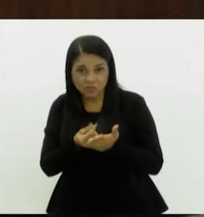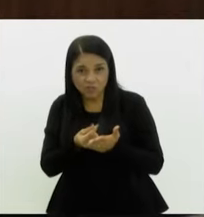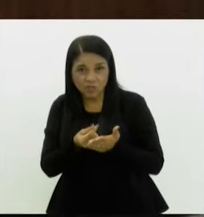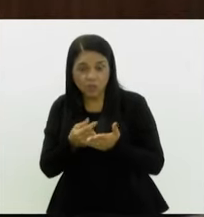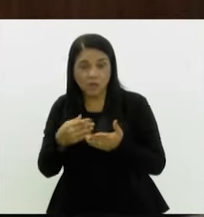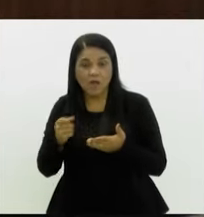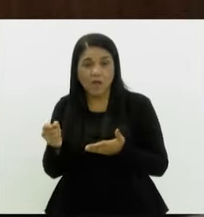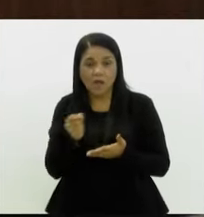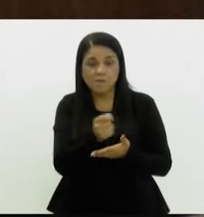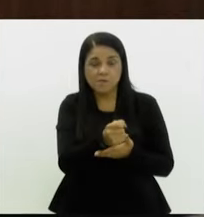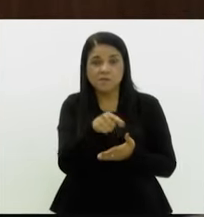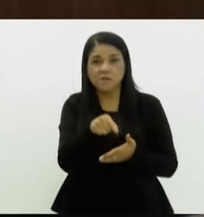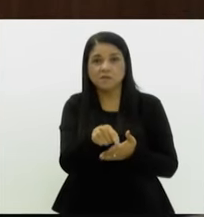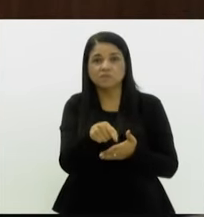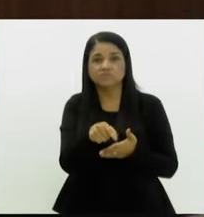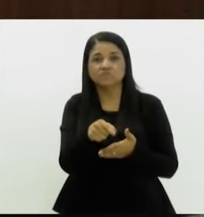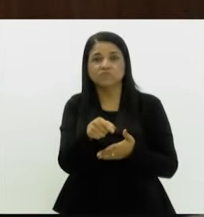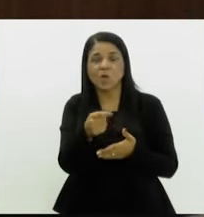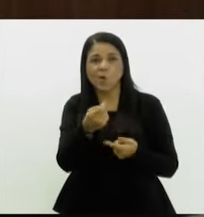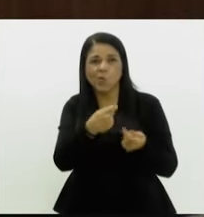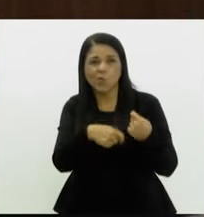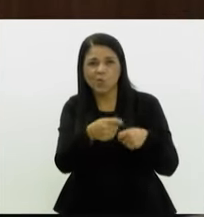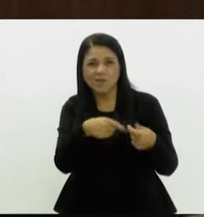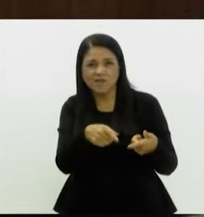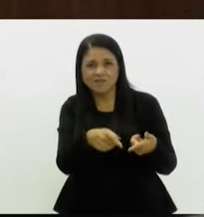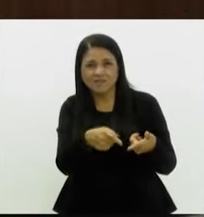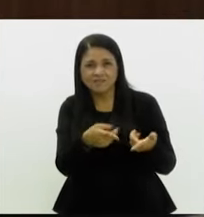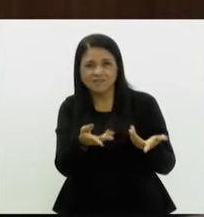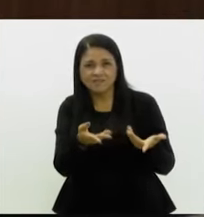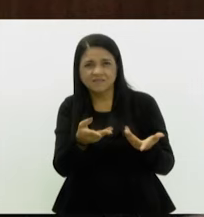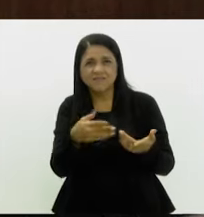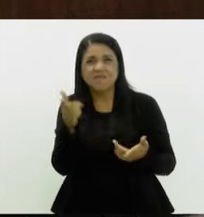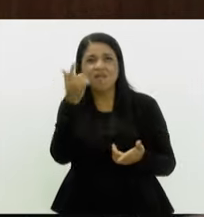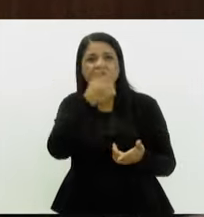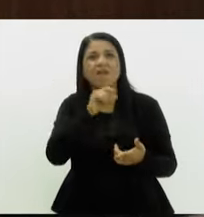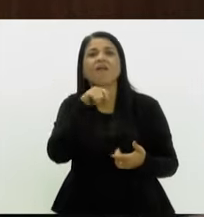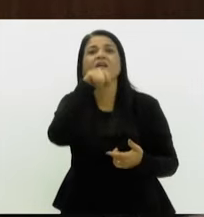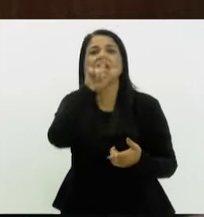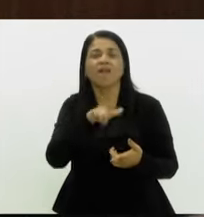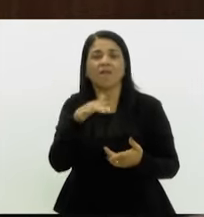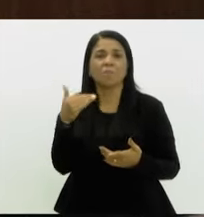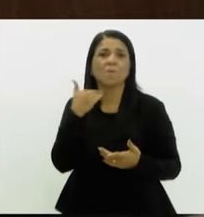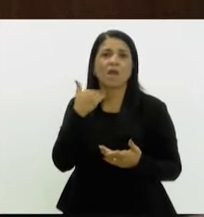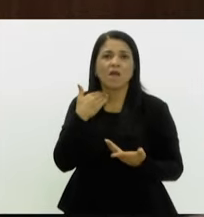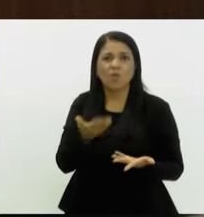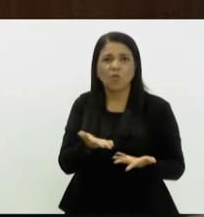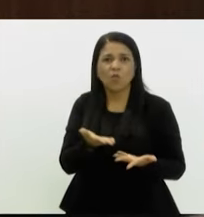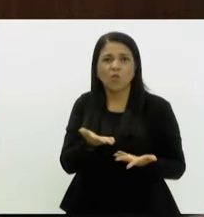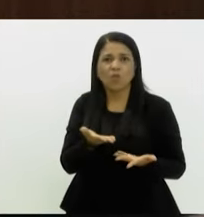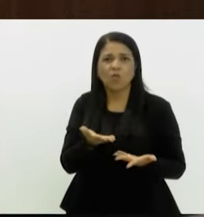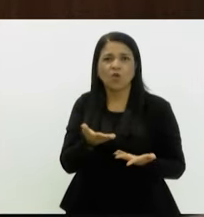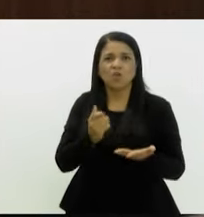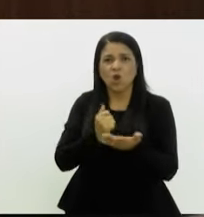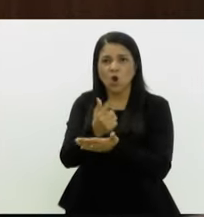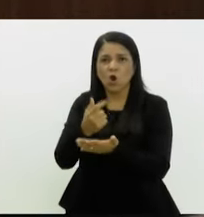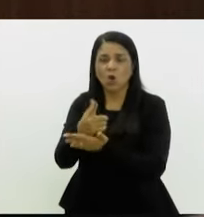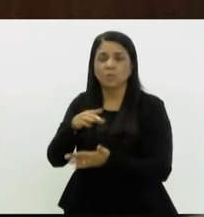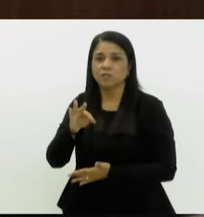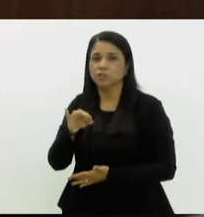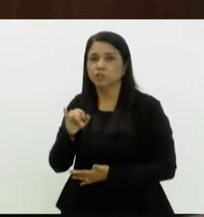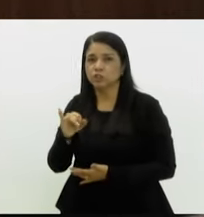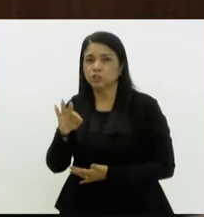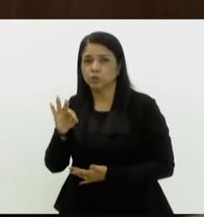em mercado. E aplicando em mercado, só ganha quem tem dinheiro para comprar títulos e fazer outros tipos